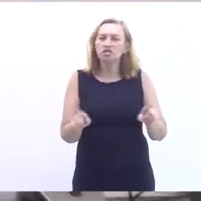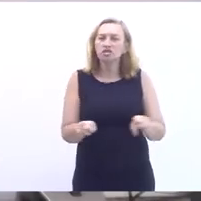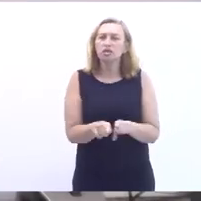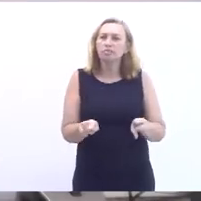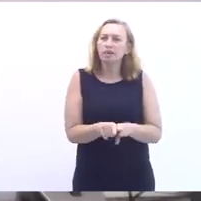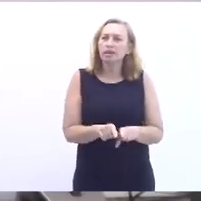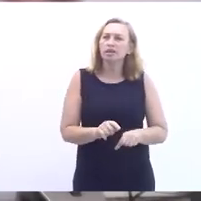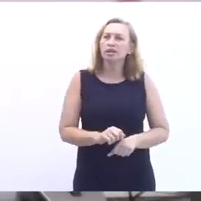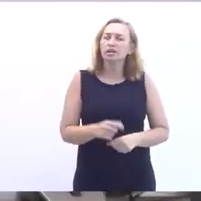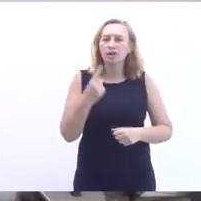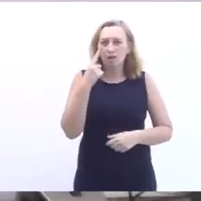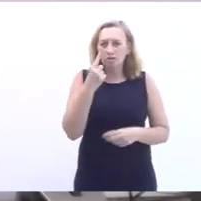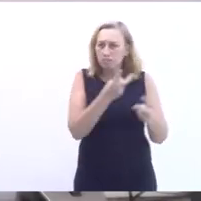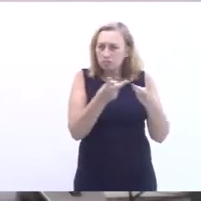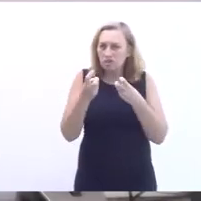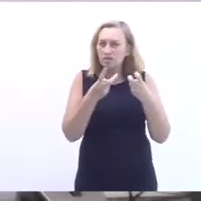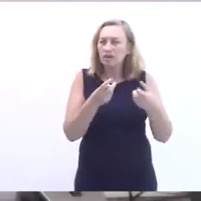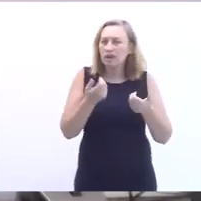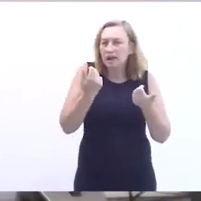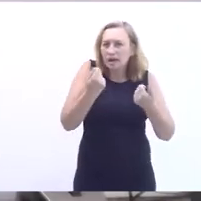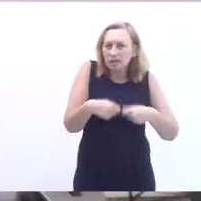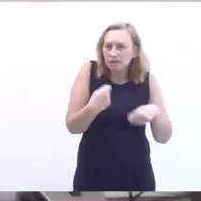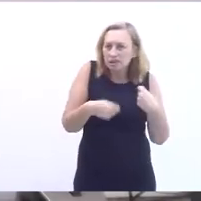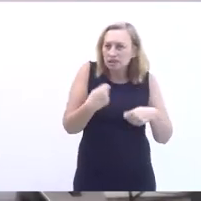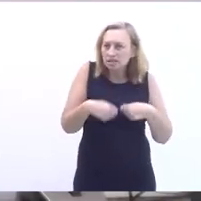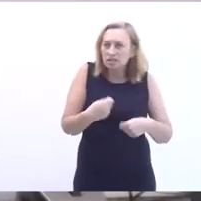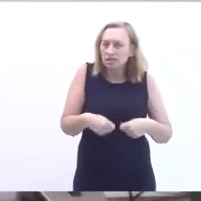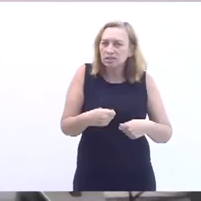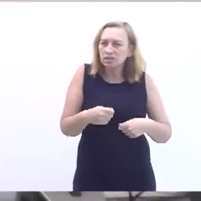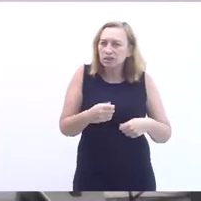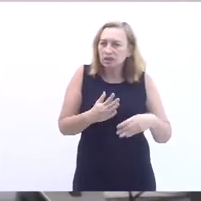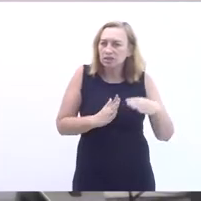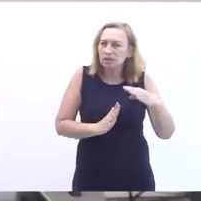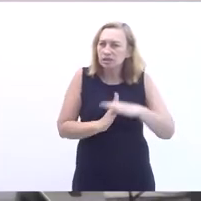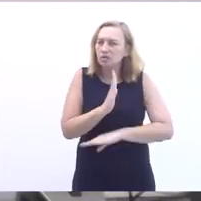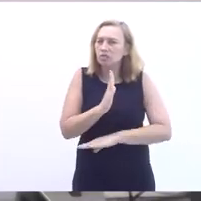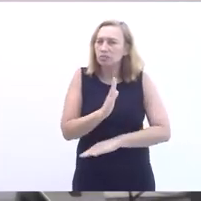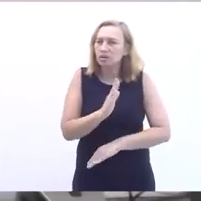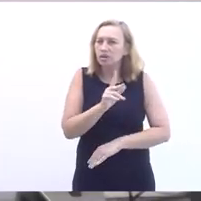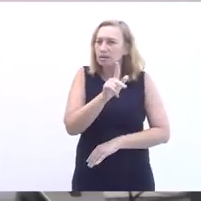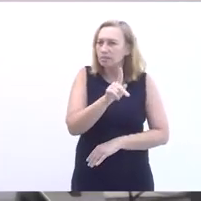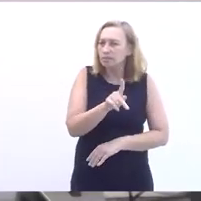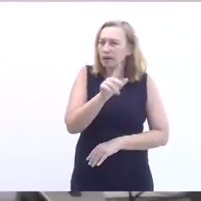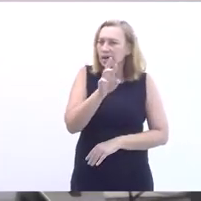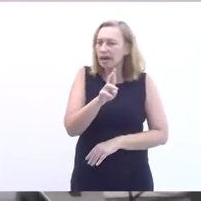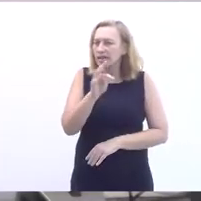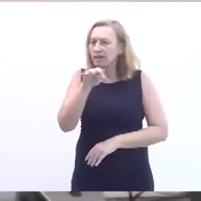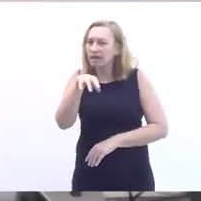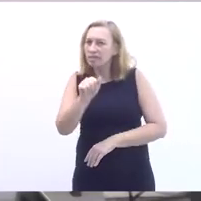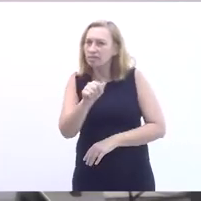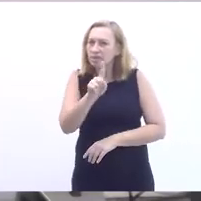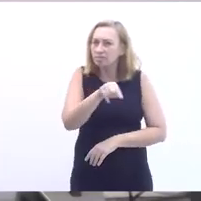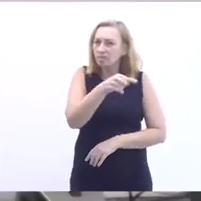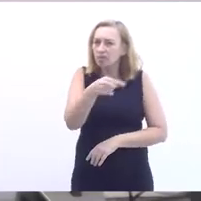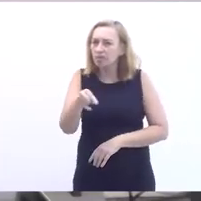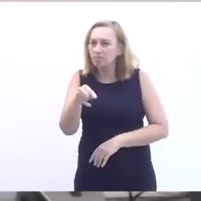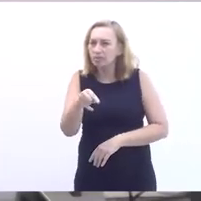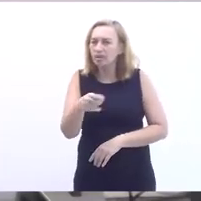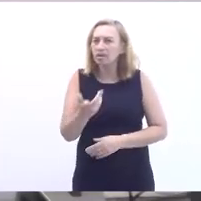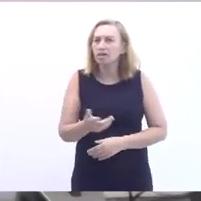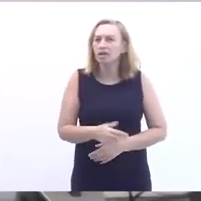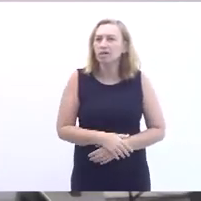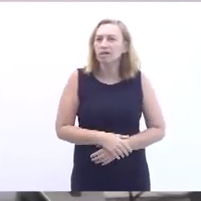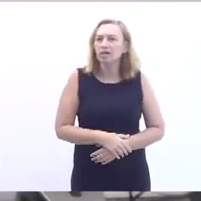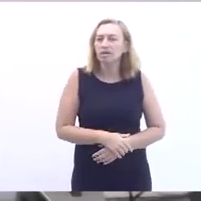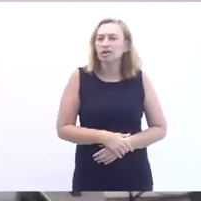colocar da necessidade de romper esse paradigma proibicionista esse